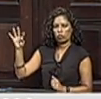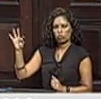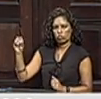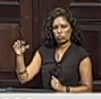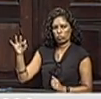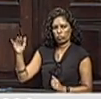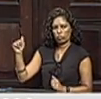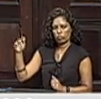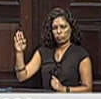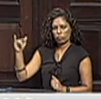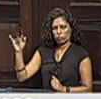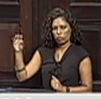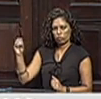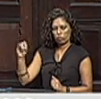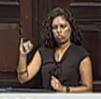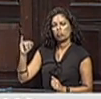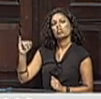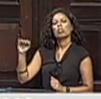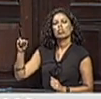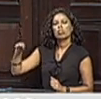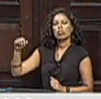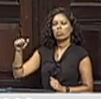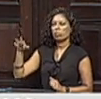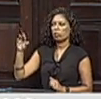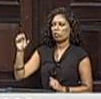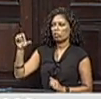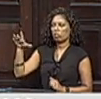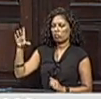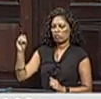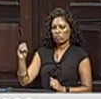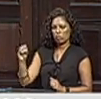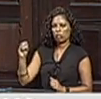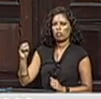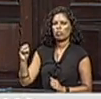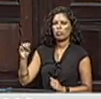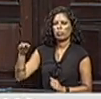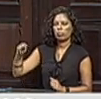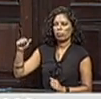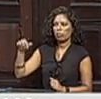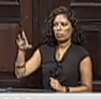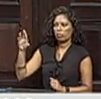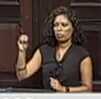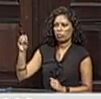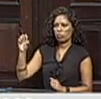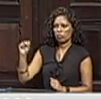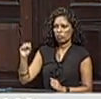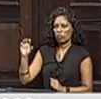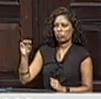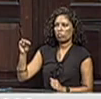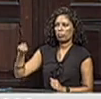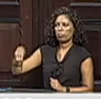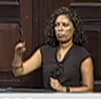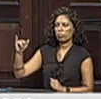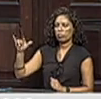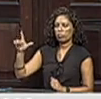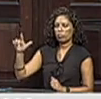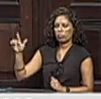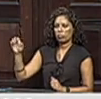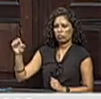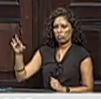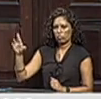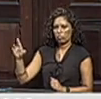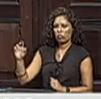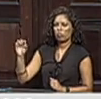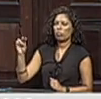Silva, Iranildo Campos, Marcelo Simão, Marcos Abraão, Marcos Miller, Marcos